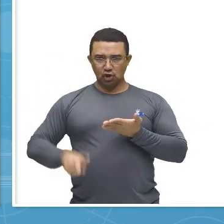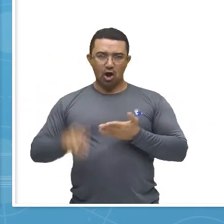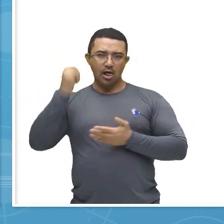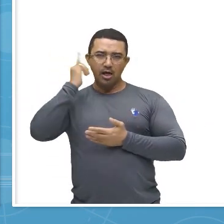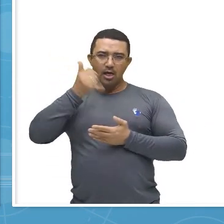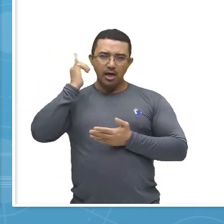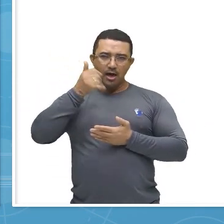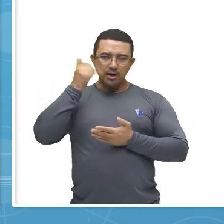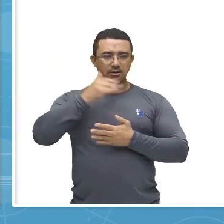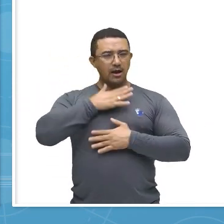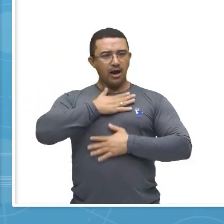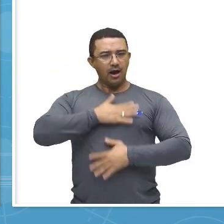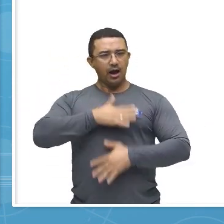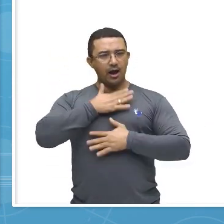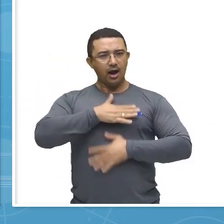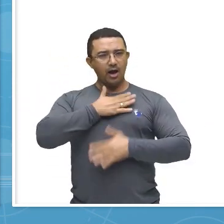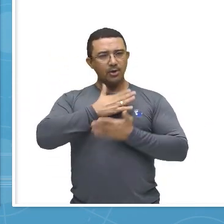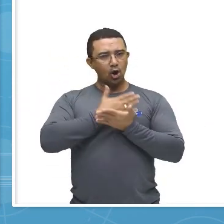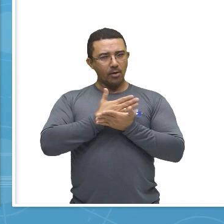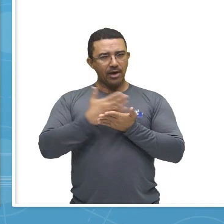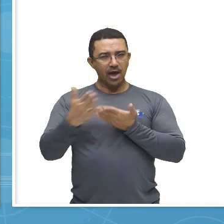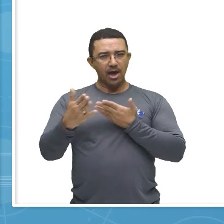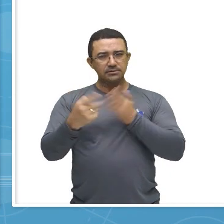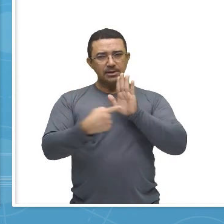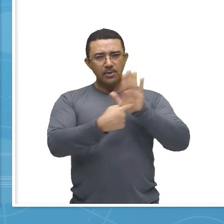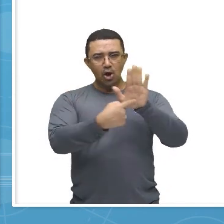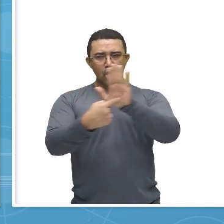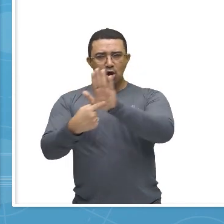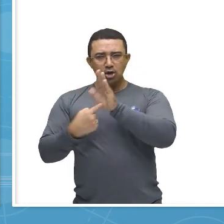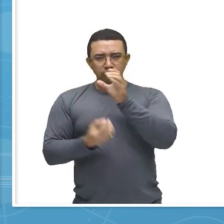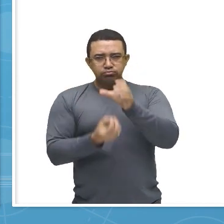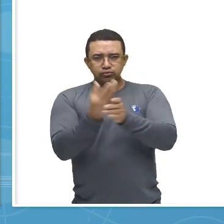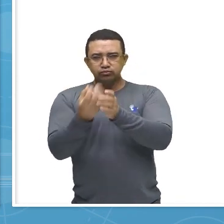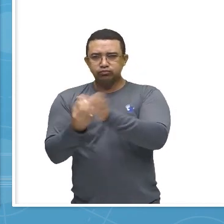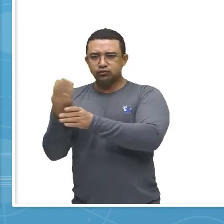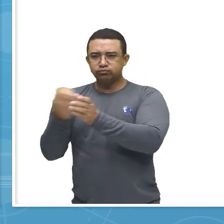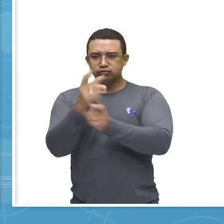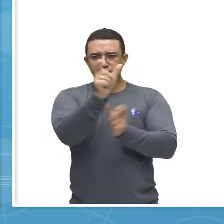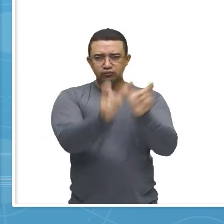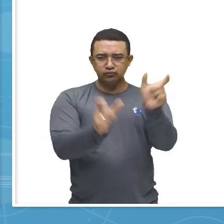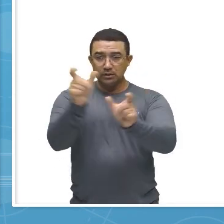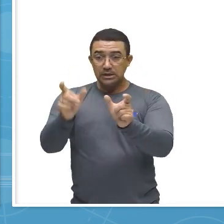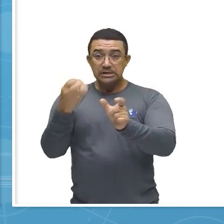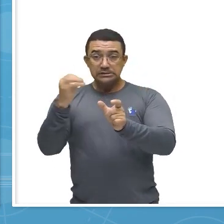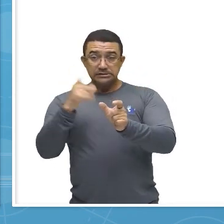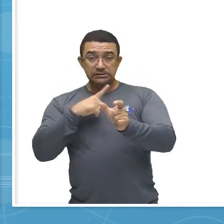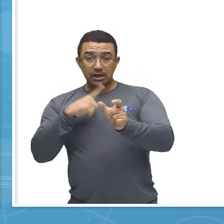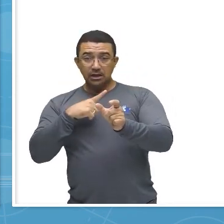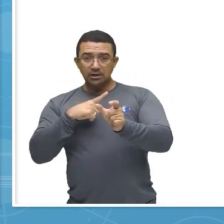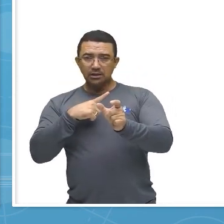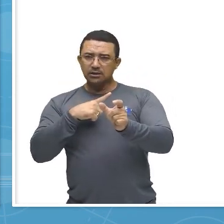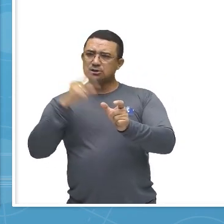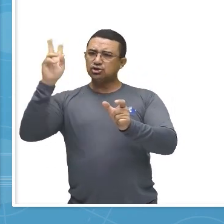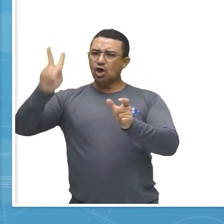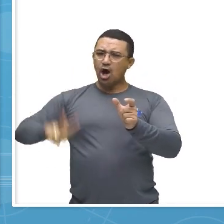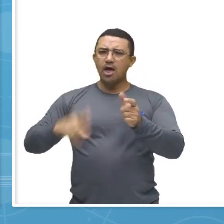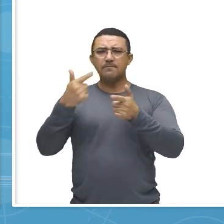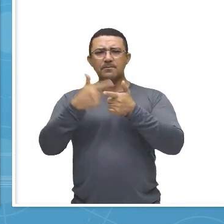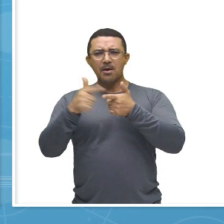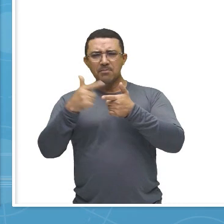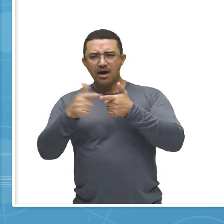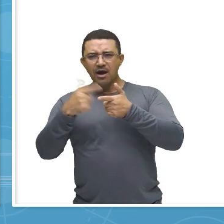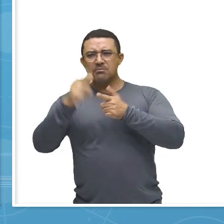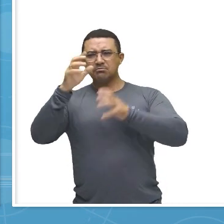narrativa, com tranquilidade, vai aparecendo os personagens, se apresentando, há o conflito, que é o motivo que desencadeia as ações